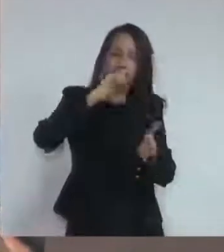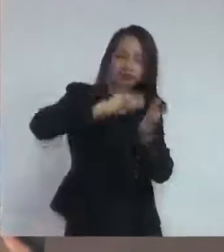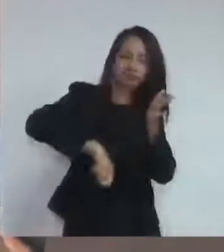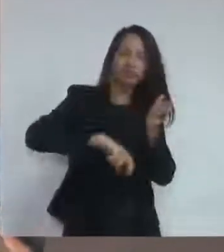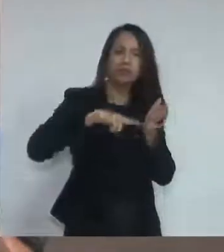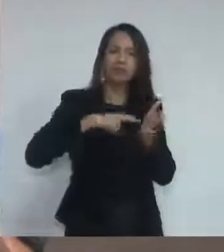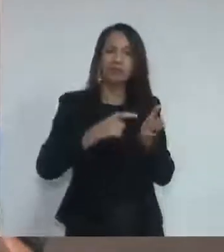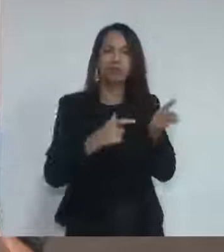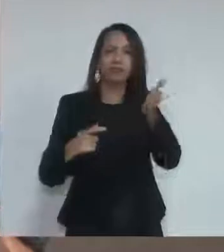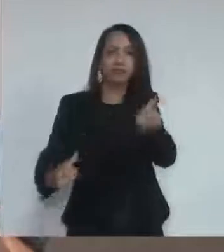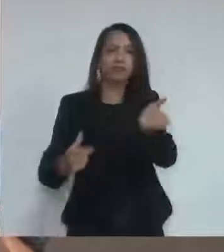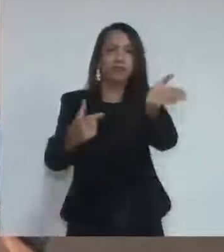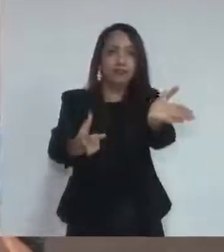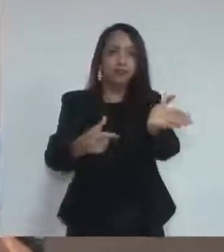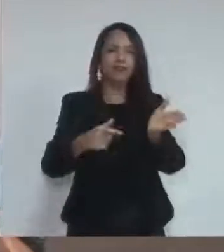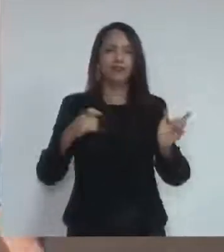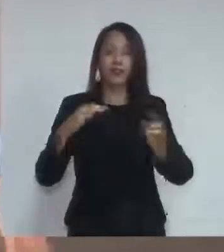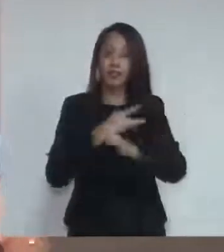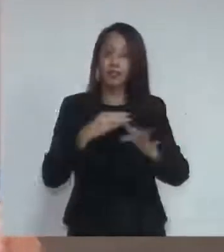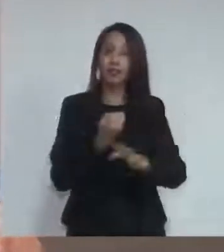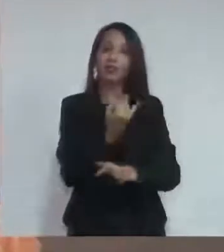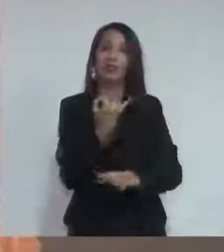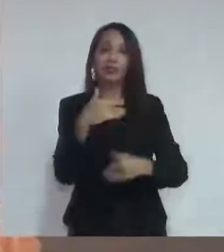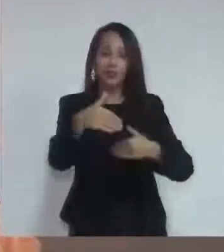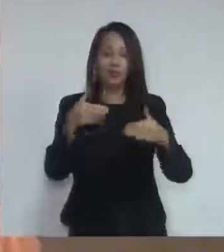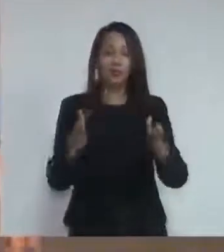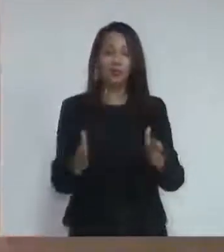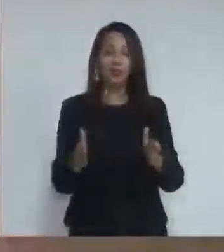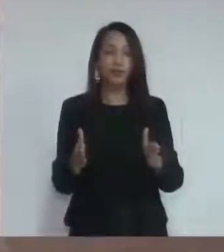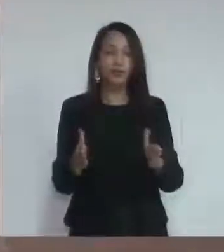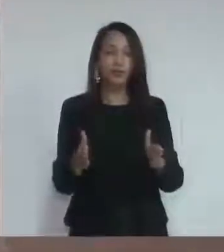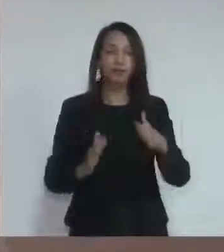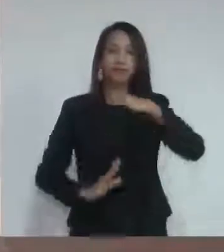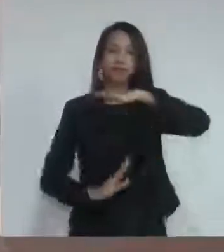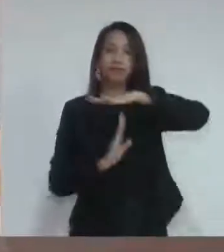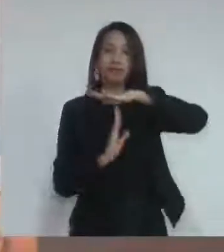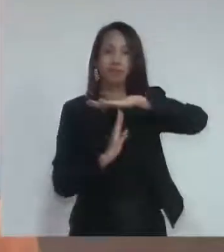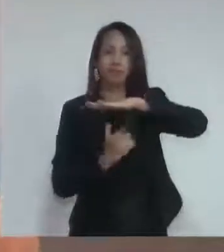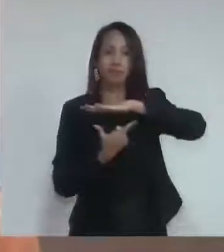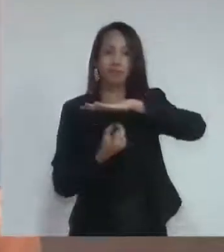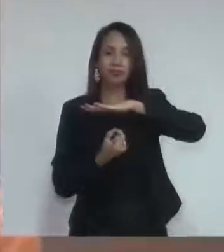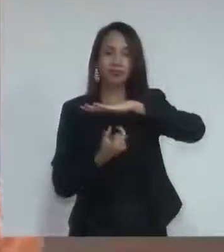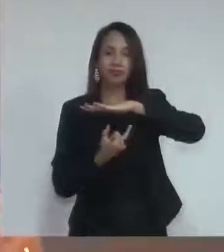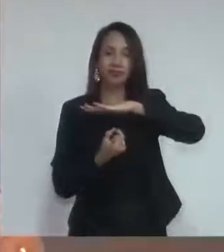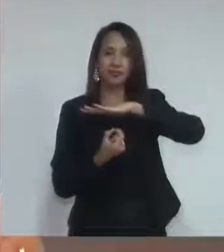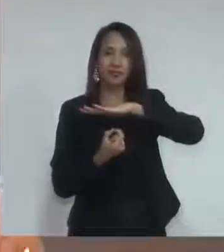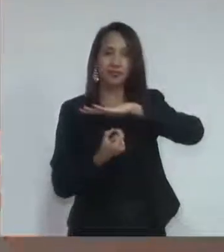colocado na cidade para que a gente tivesse quantos alunos em sala de aula? No máximo 20 alunos.